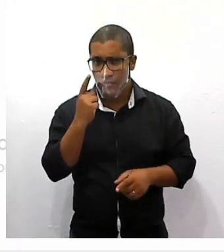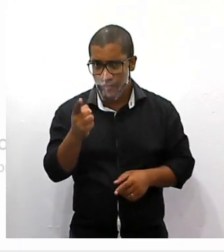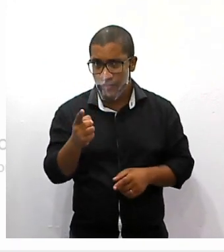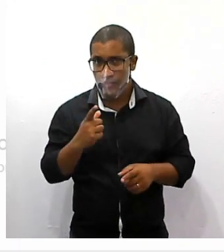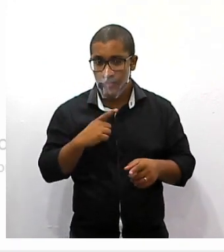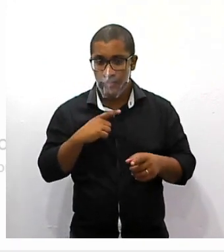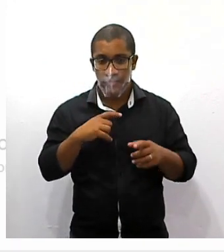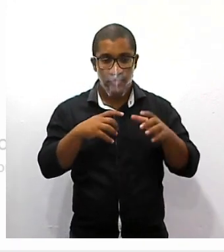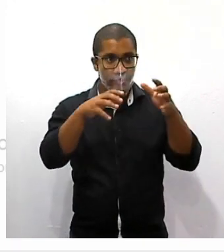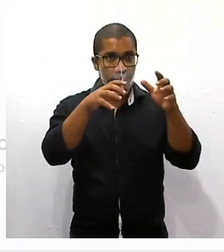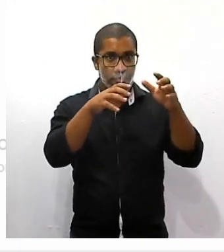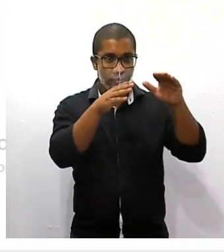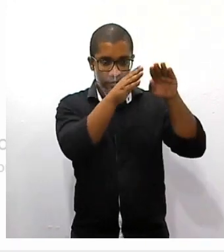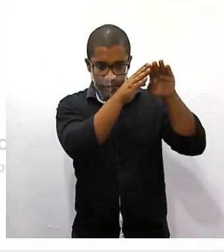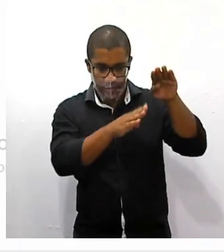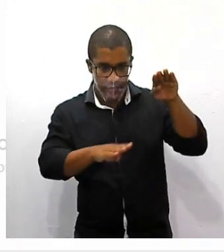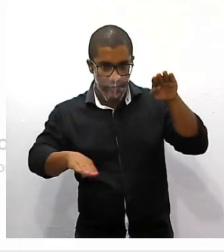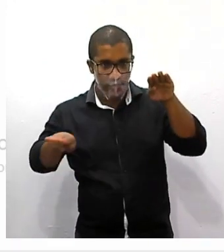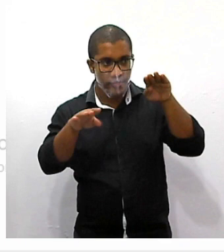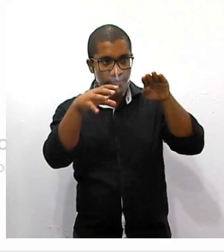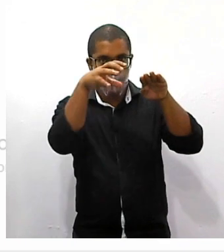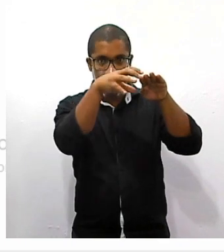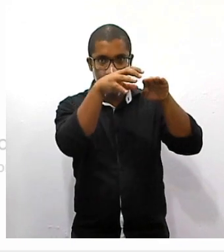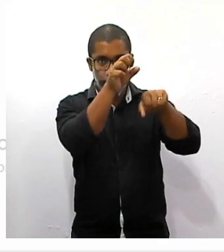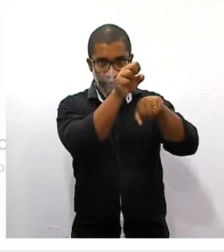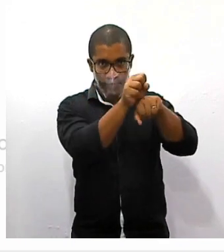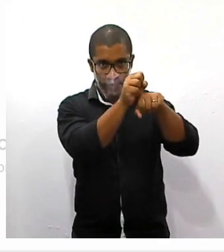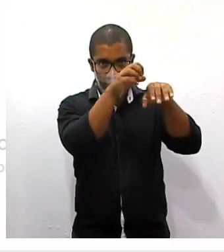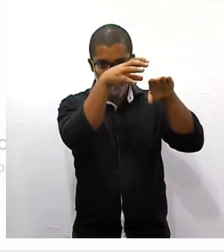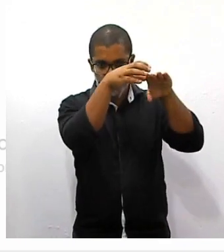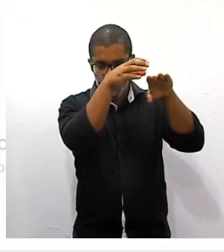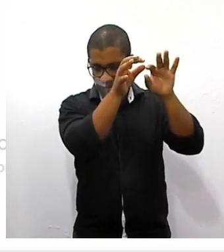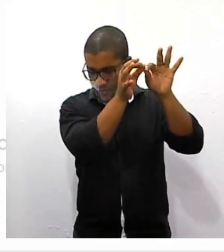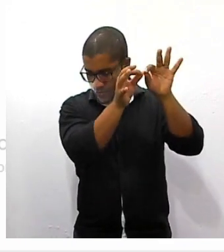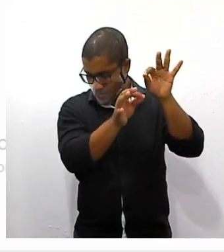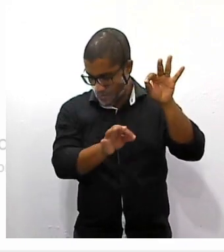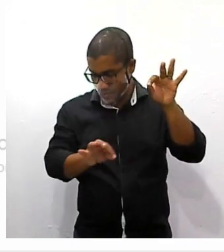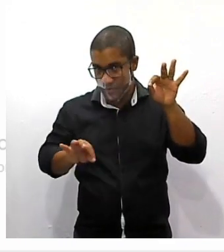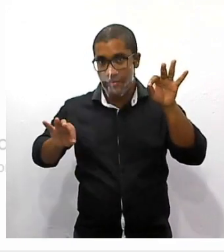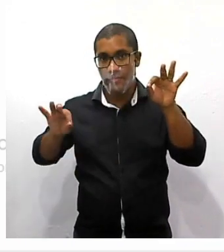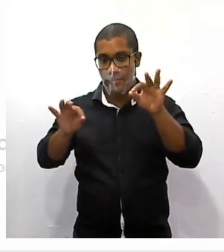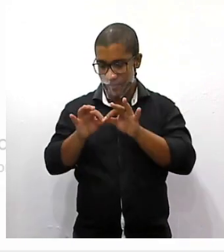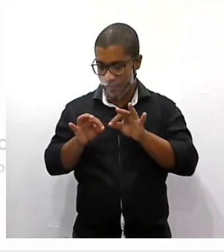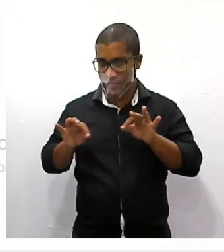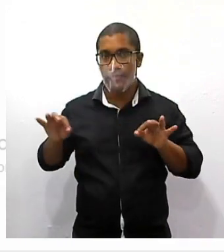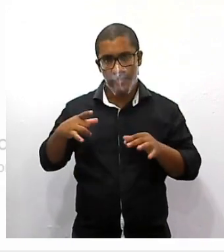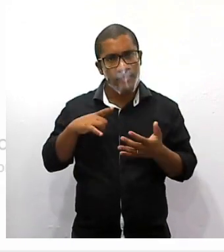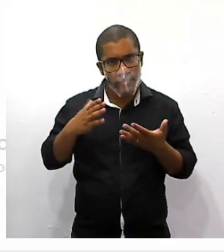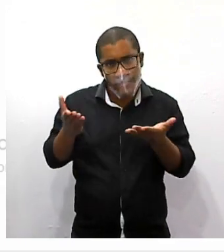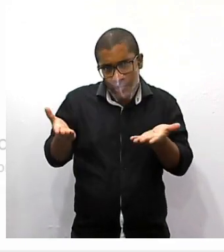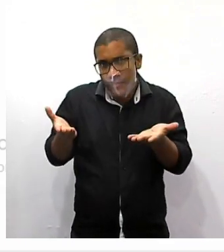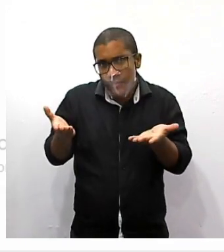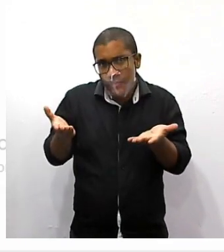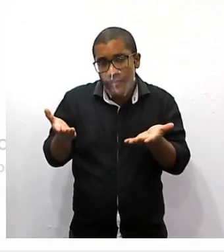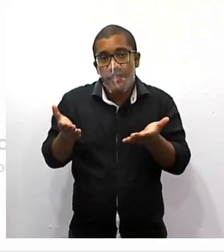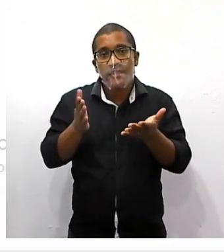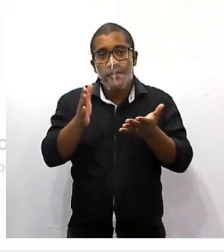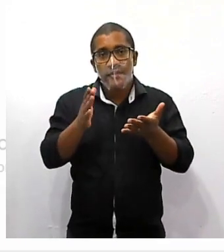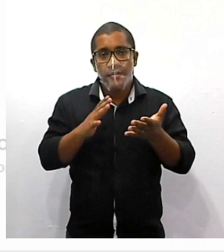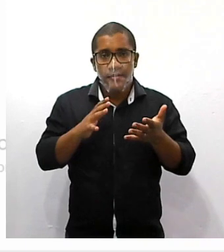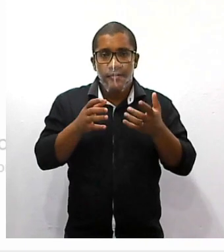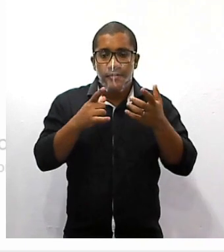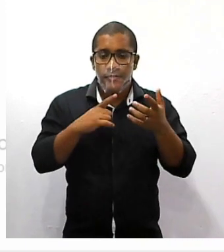tem um objeto que vai percorrer uma distância. Betinho, puxa para mim, Betinho. Você tem um objeto que está percorrendo uma distância, que ele